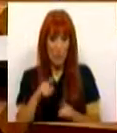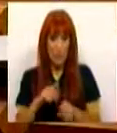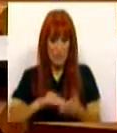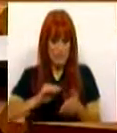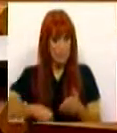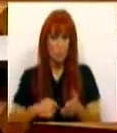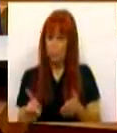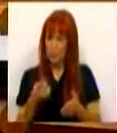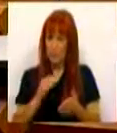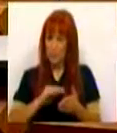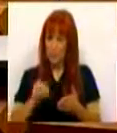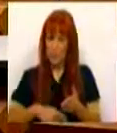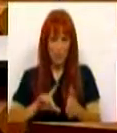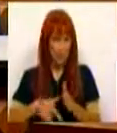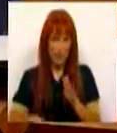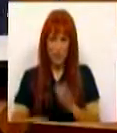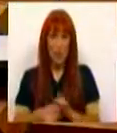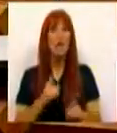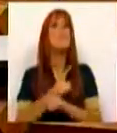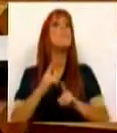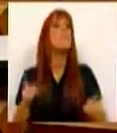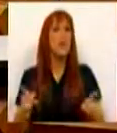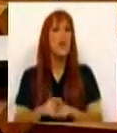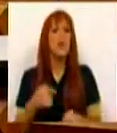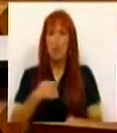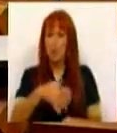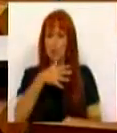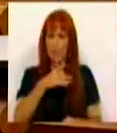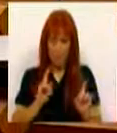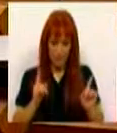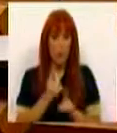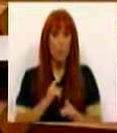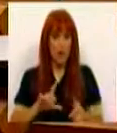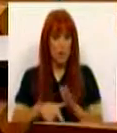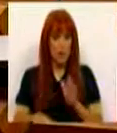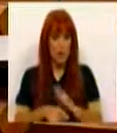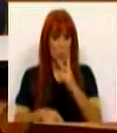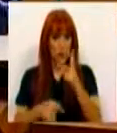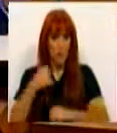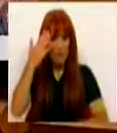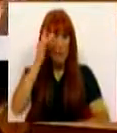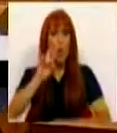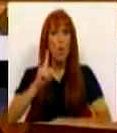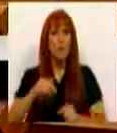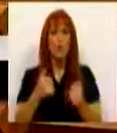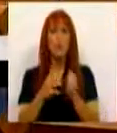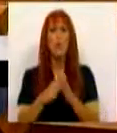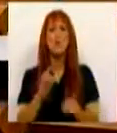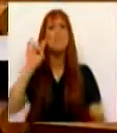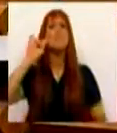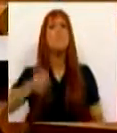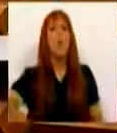assinado. Não assinou o projeto de lei. E porquê? Eu passo a explicar. Porque estes projetos de leis prevêem o seguinte, para toda a gente